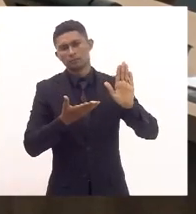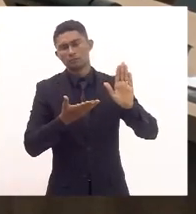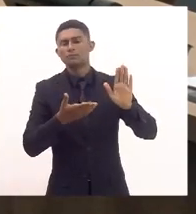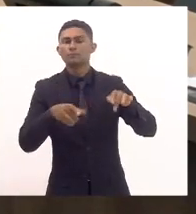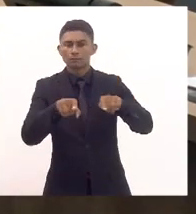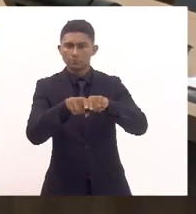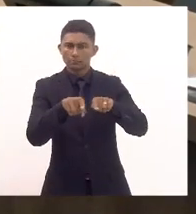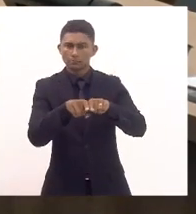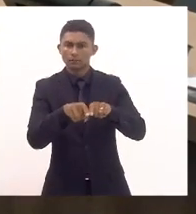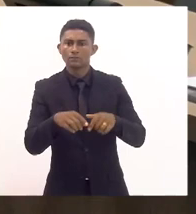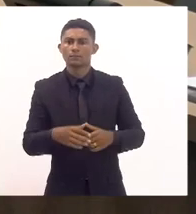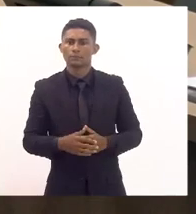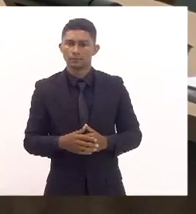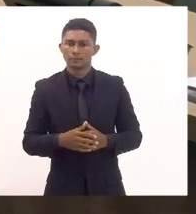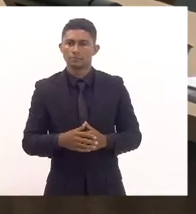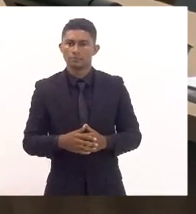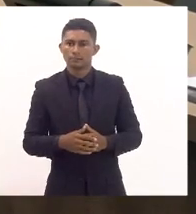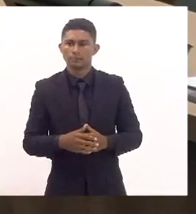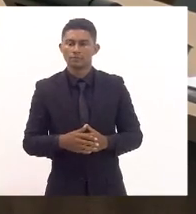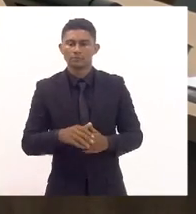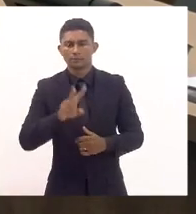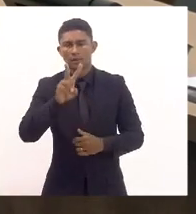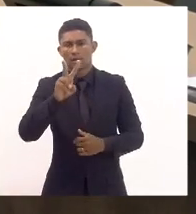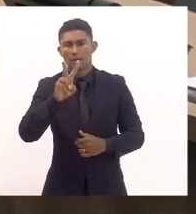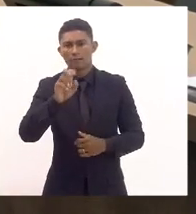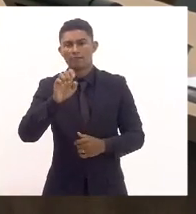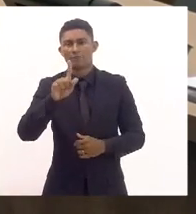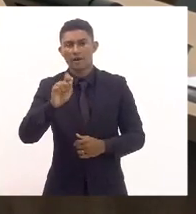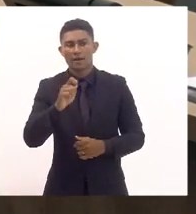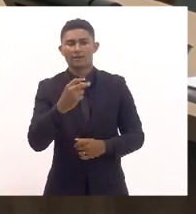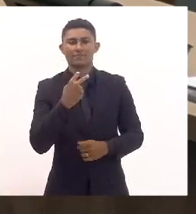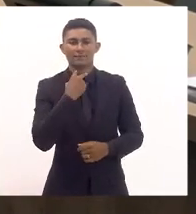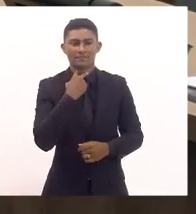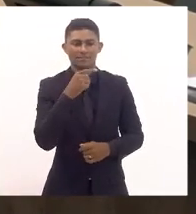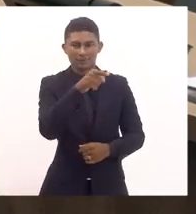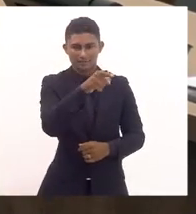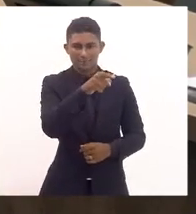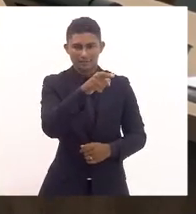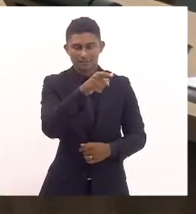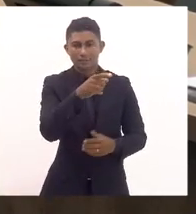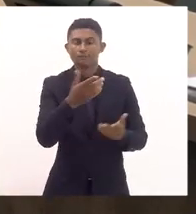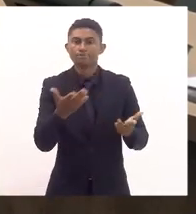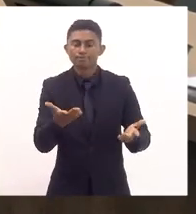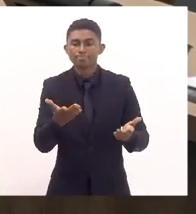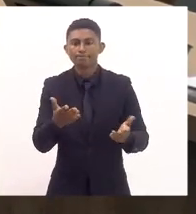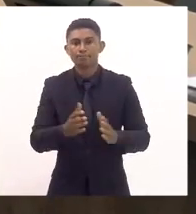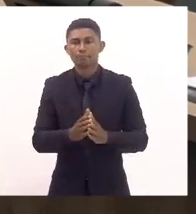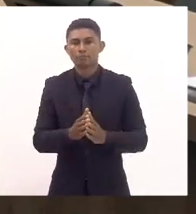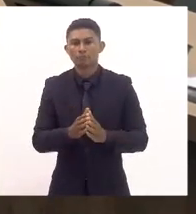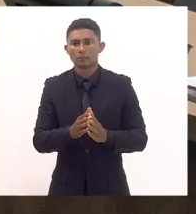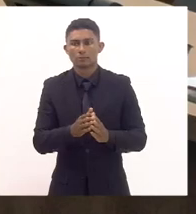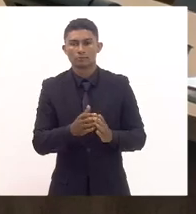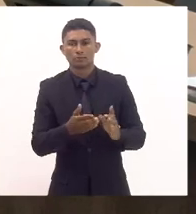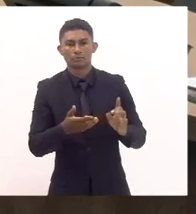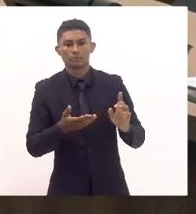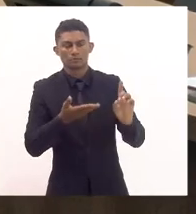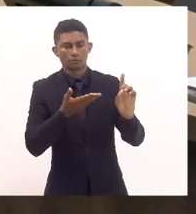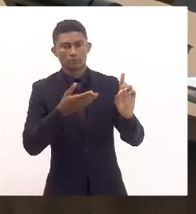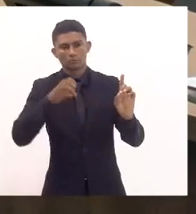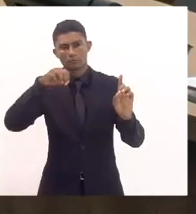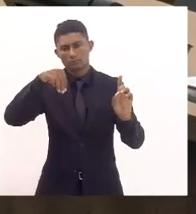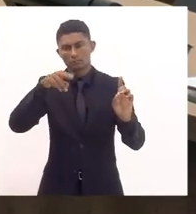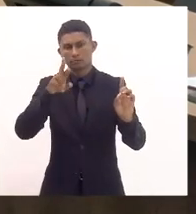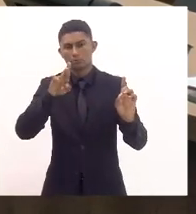oportunidade de desta vaga o conselheiro Conselheiro